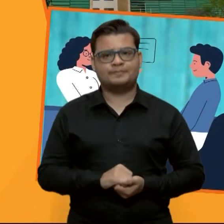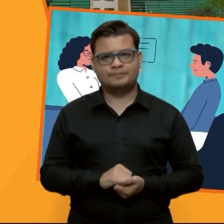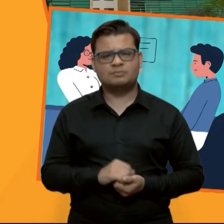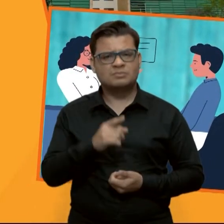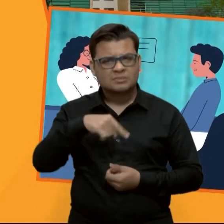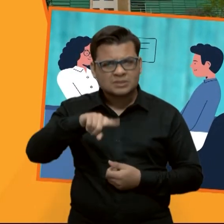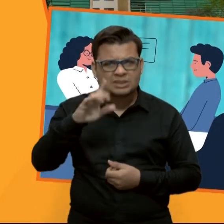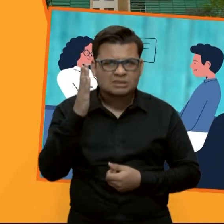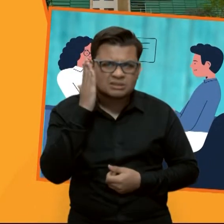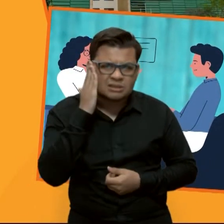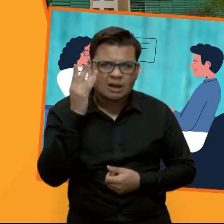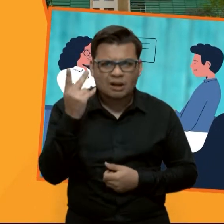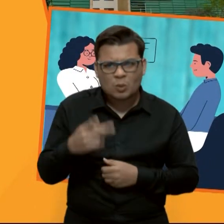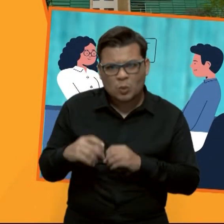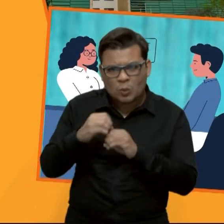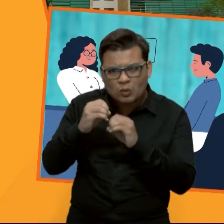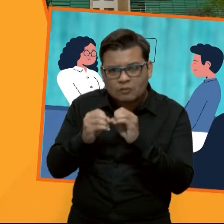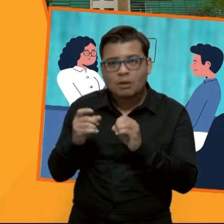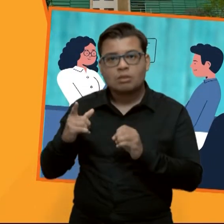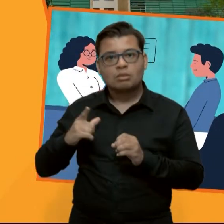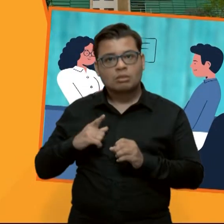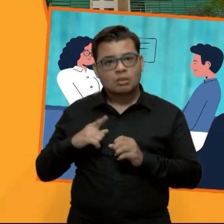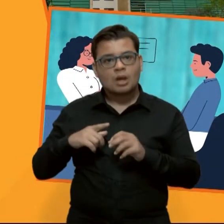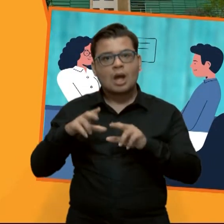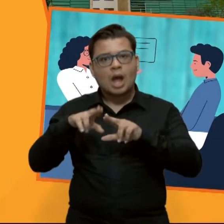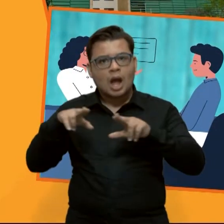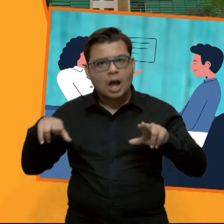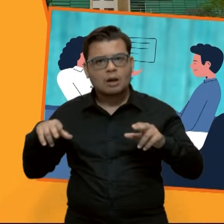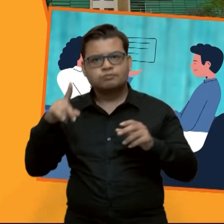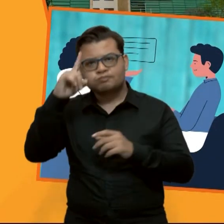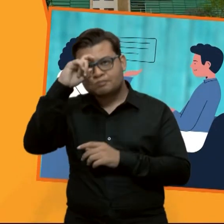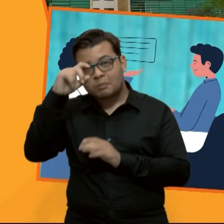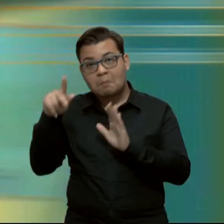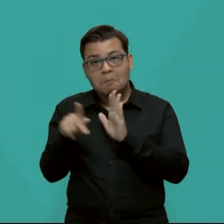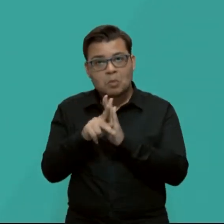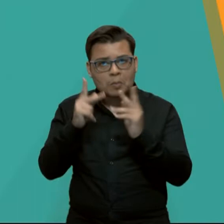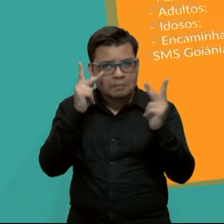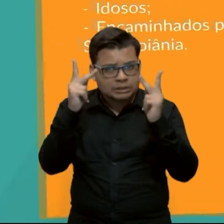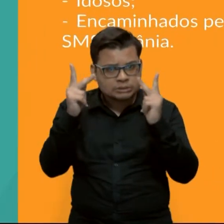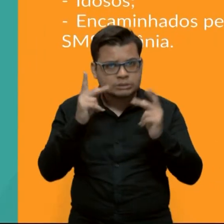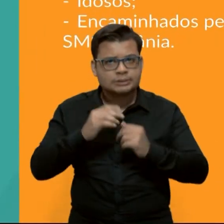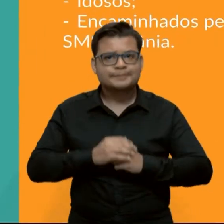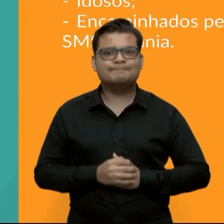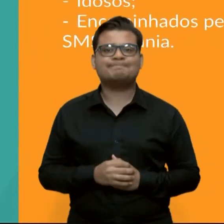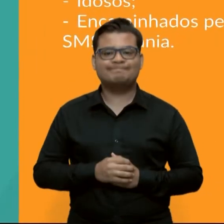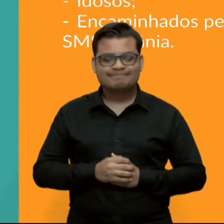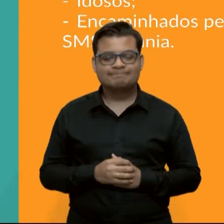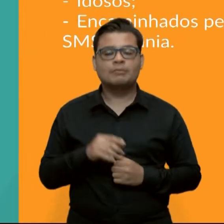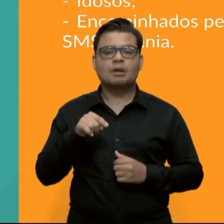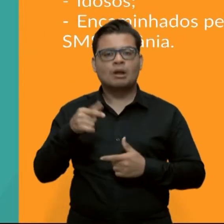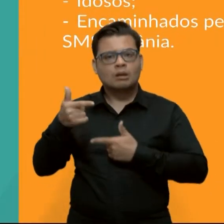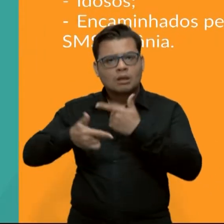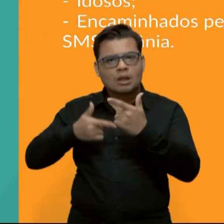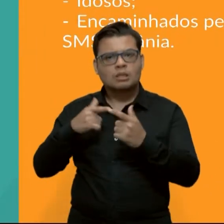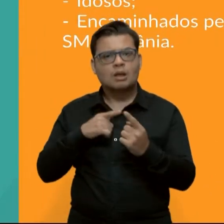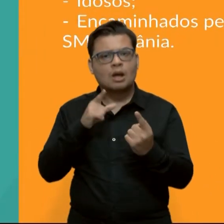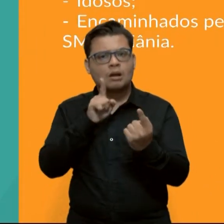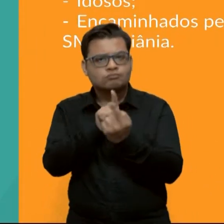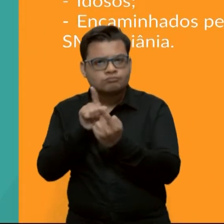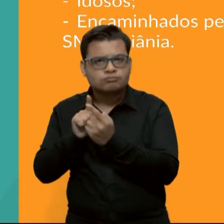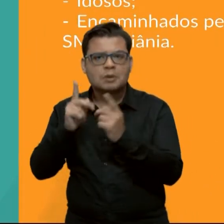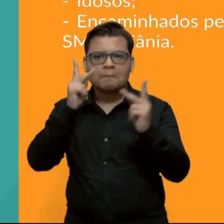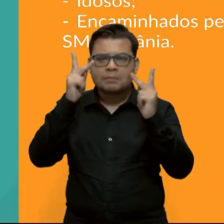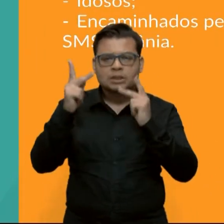Você sabia que a UFG possui um ambulatório de psiquiatria? O serviço presta assistência psiquiátrica